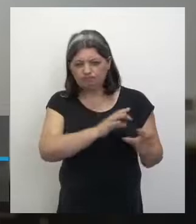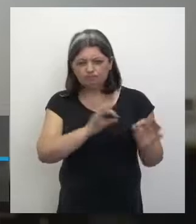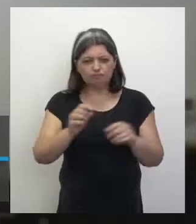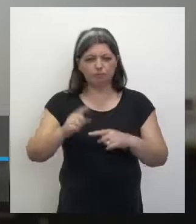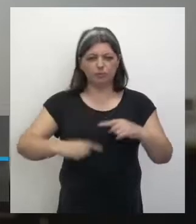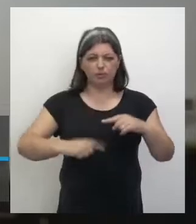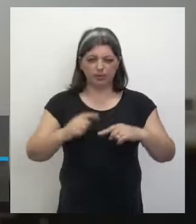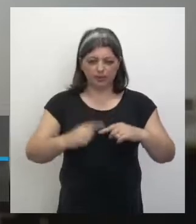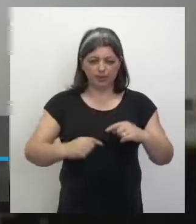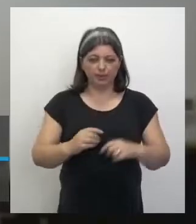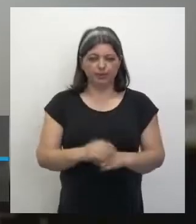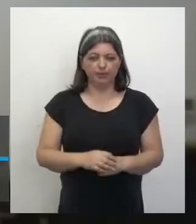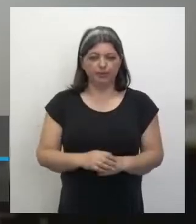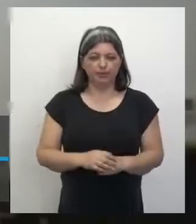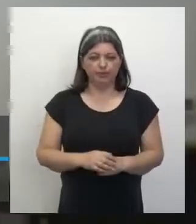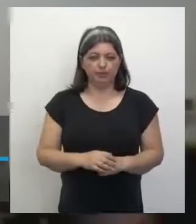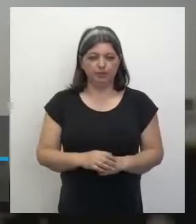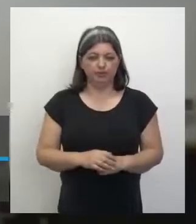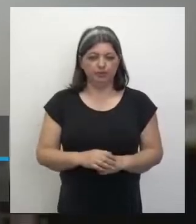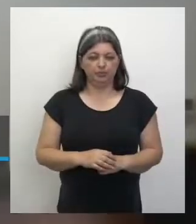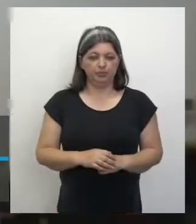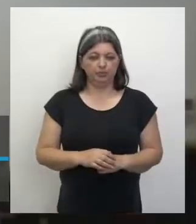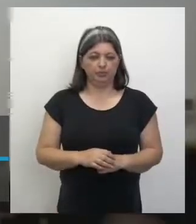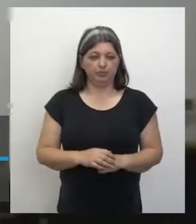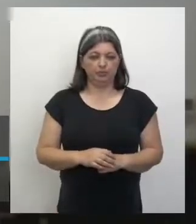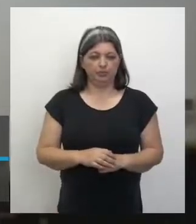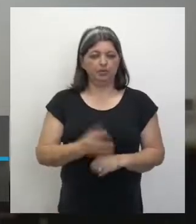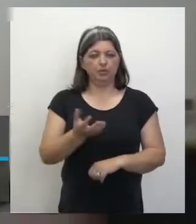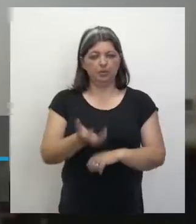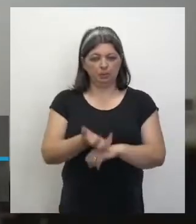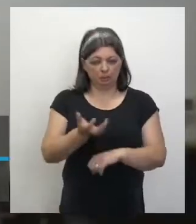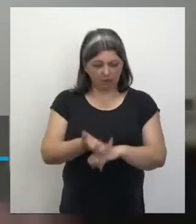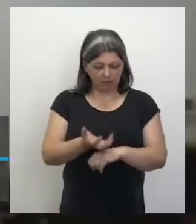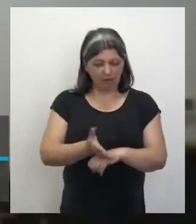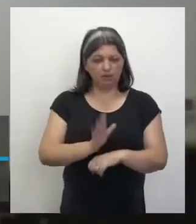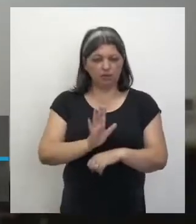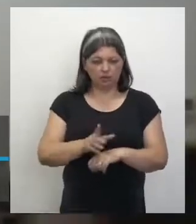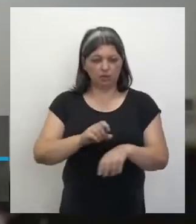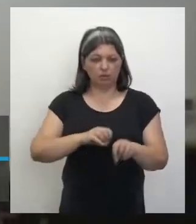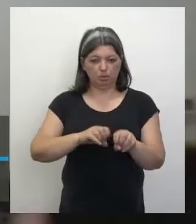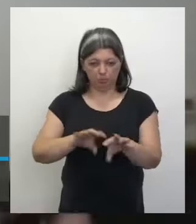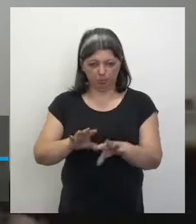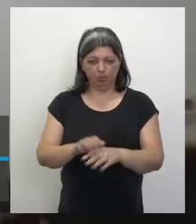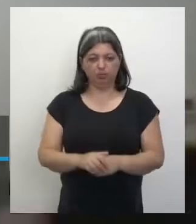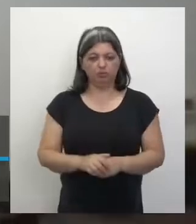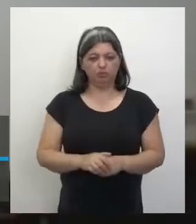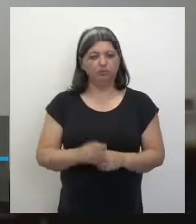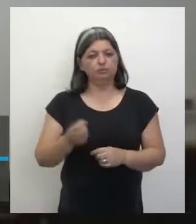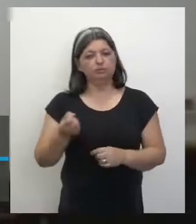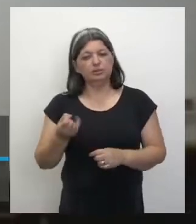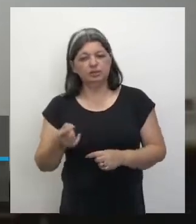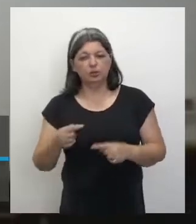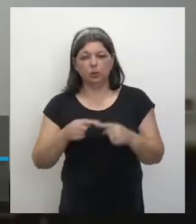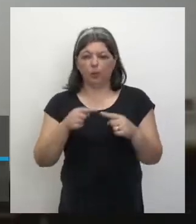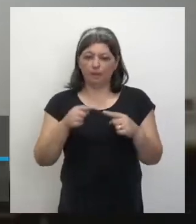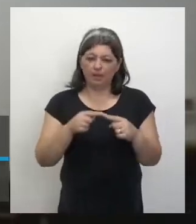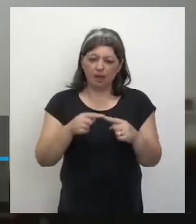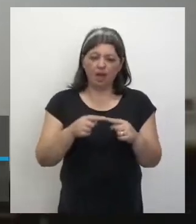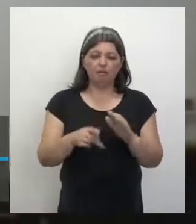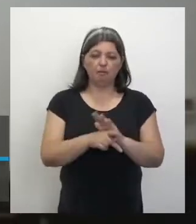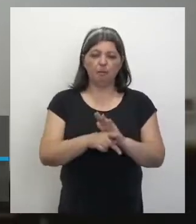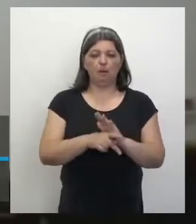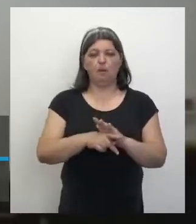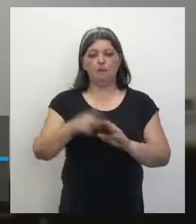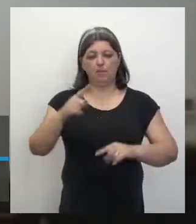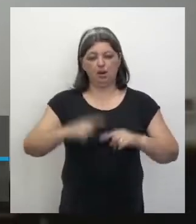aquela questão de da matéria dada, né, se encaixava com o material impresso, com as aulas do